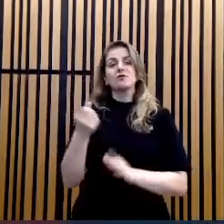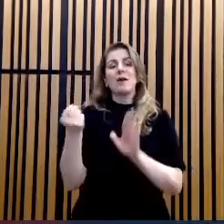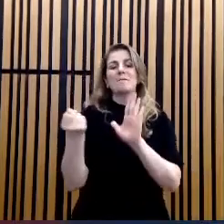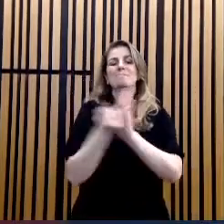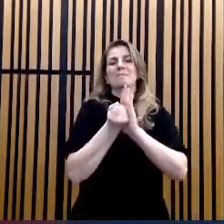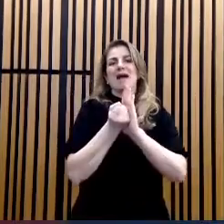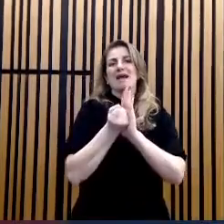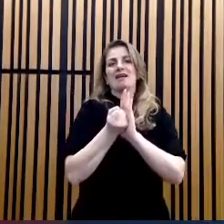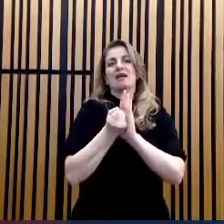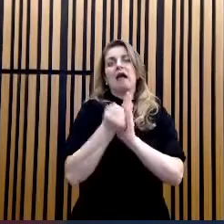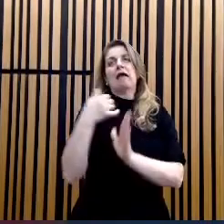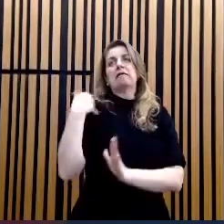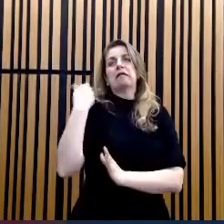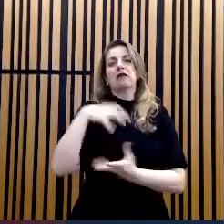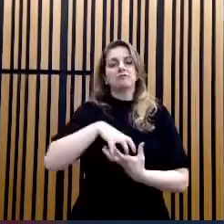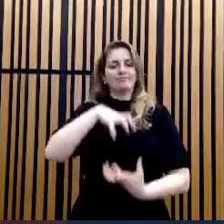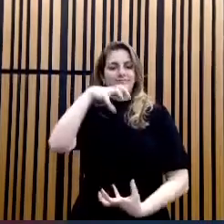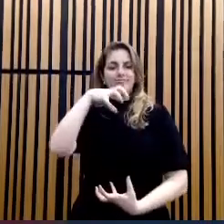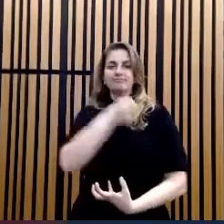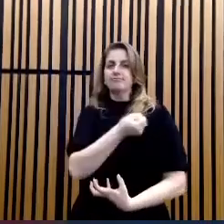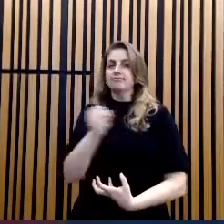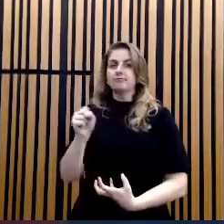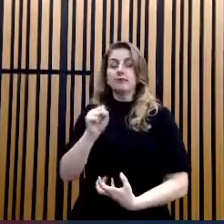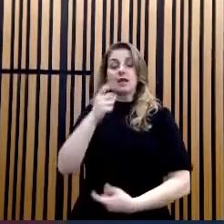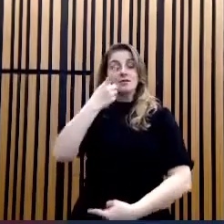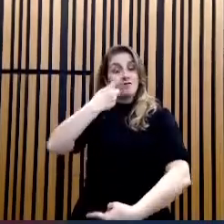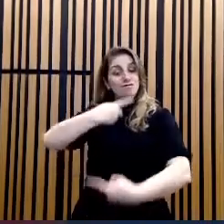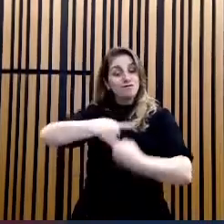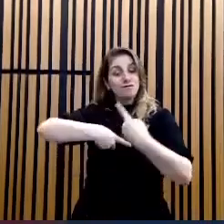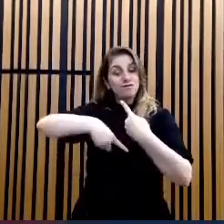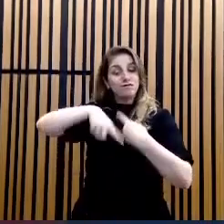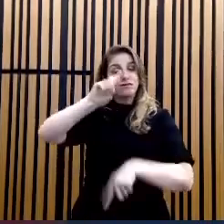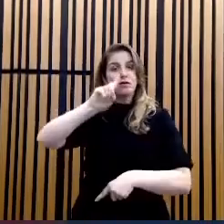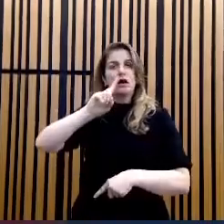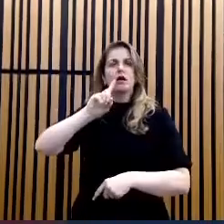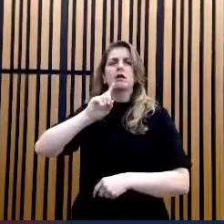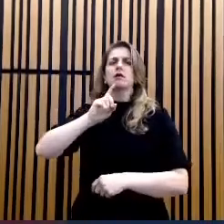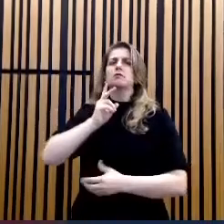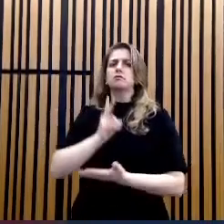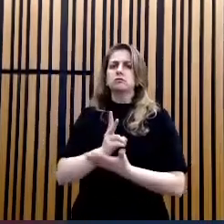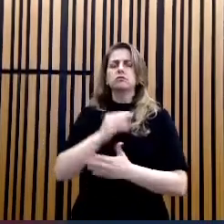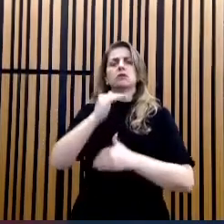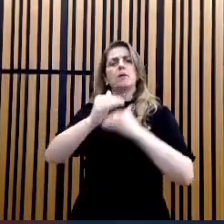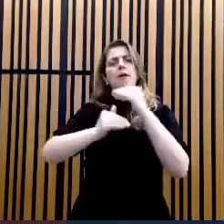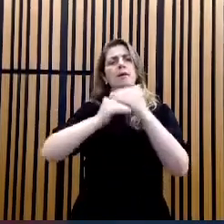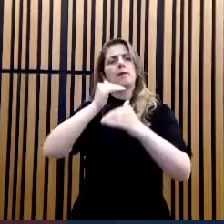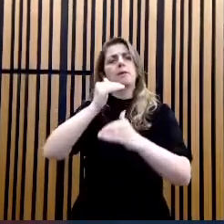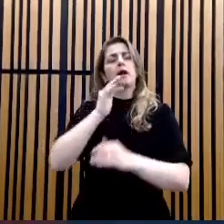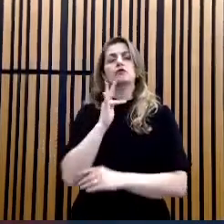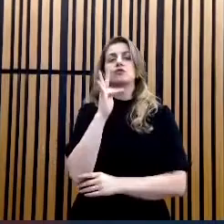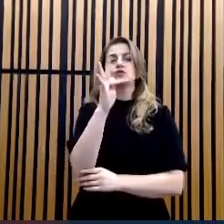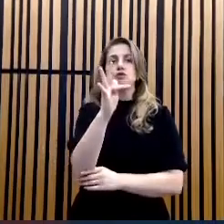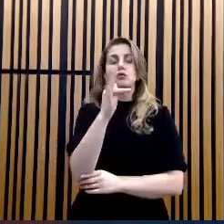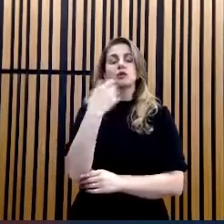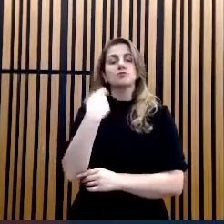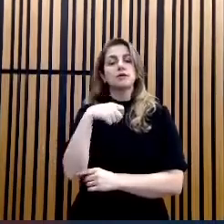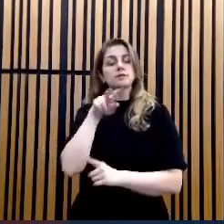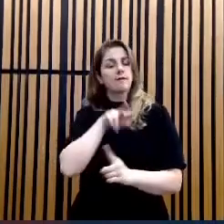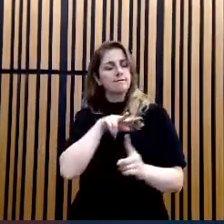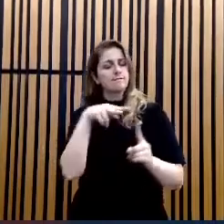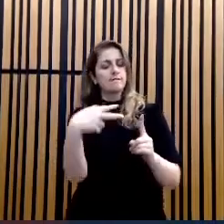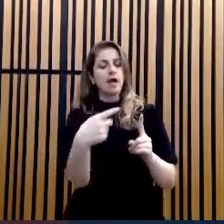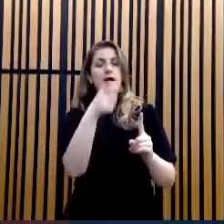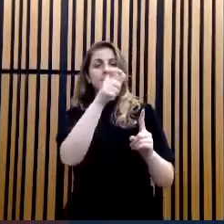E aí, essa mudança que vai ter que acontecer com o passar do tempo. A gente tem que olhar para essa mulher, a gente vai